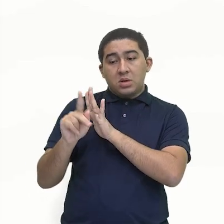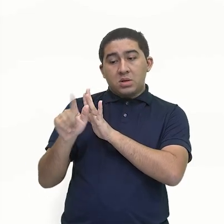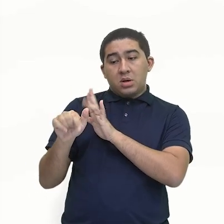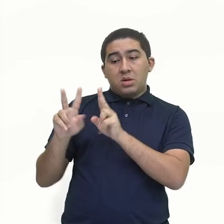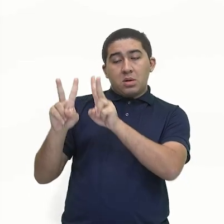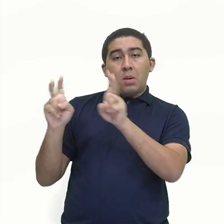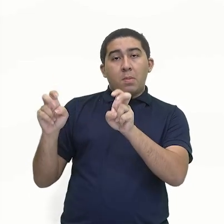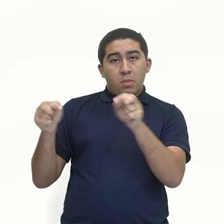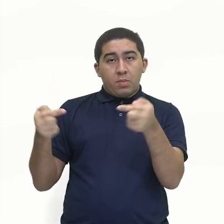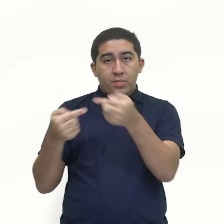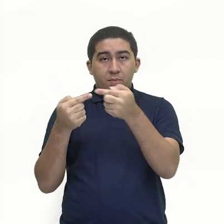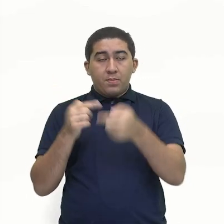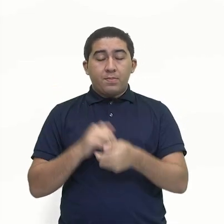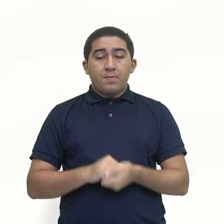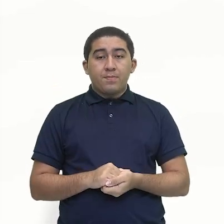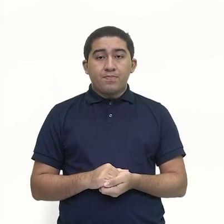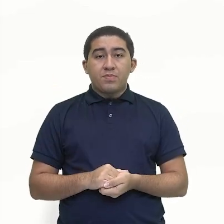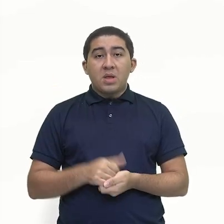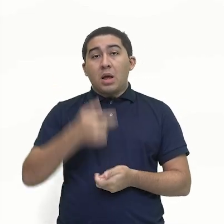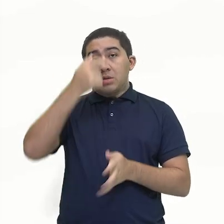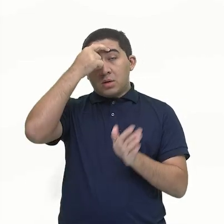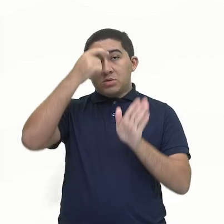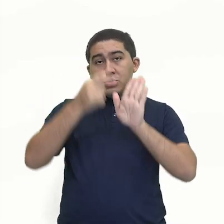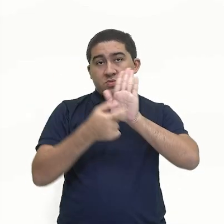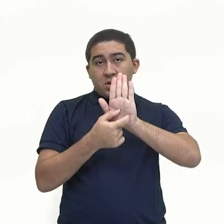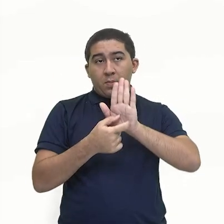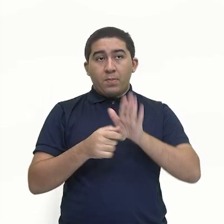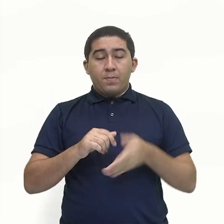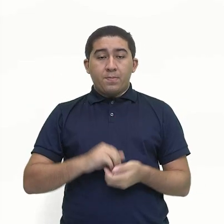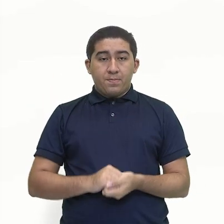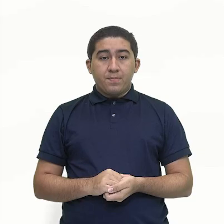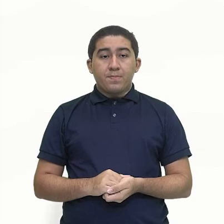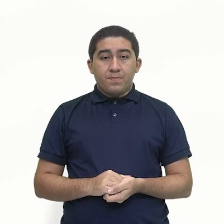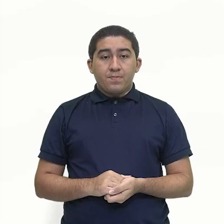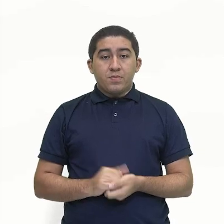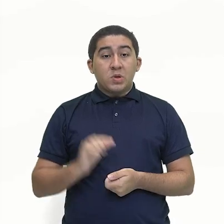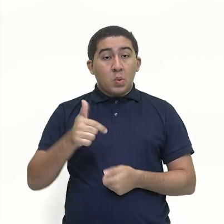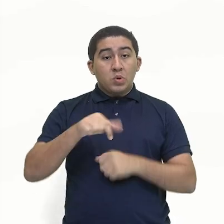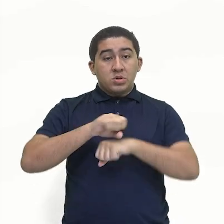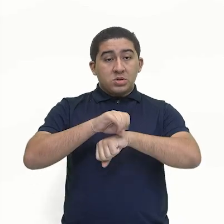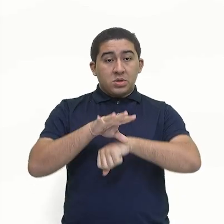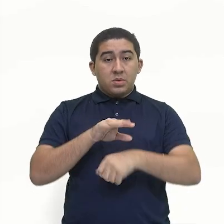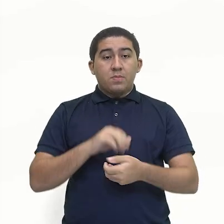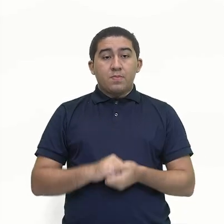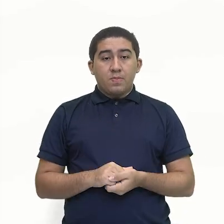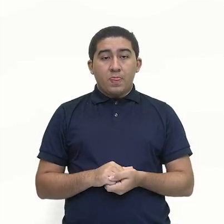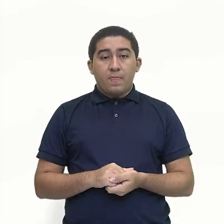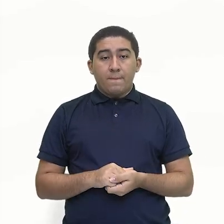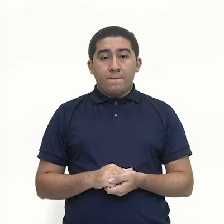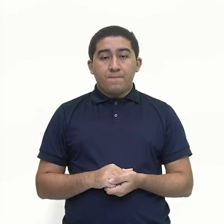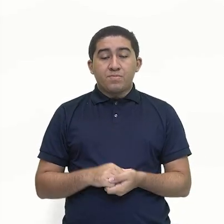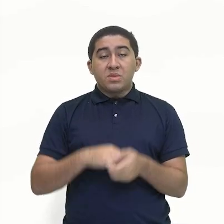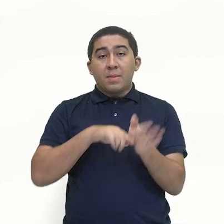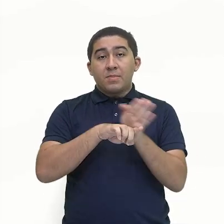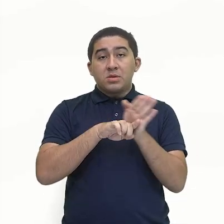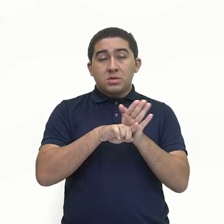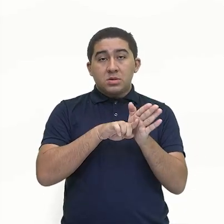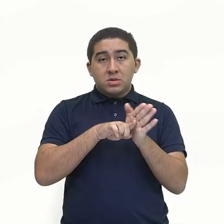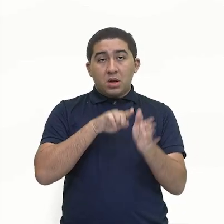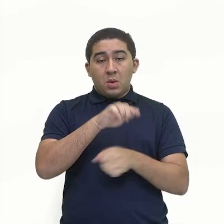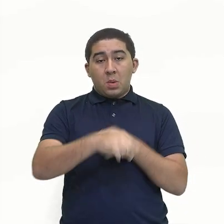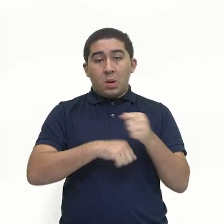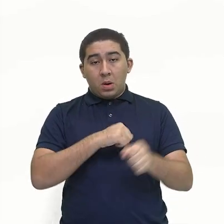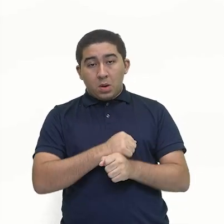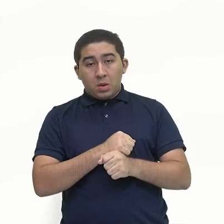escreveu relacionado à inteligência artificial, tá bom? Outra dica, search by year or date range.